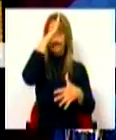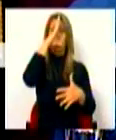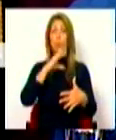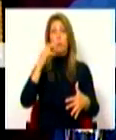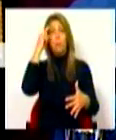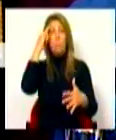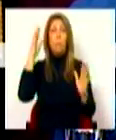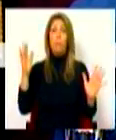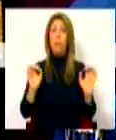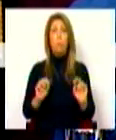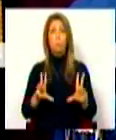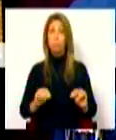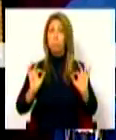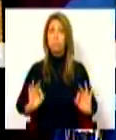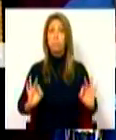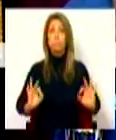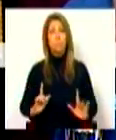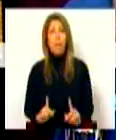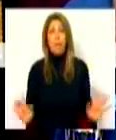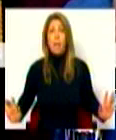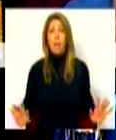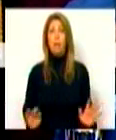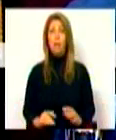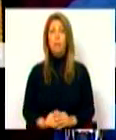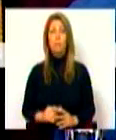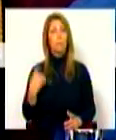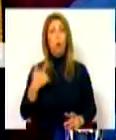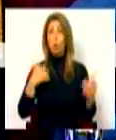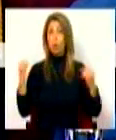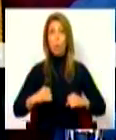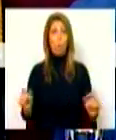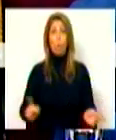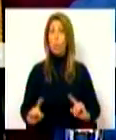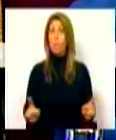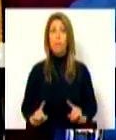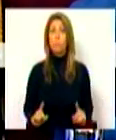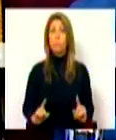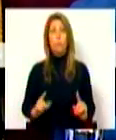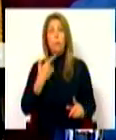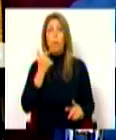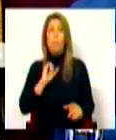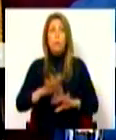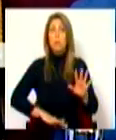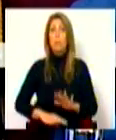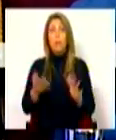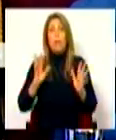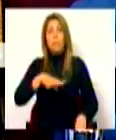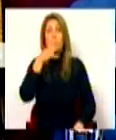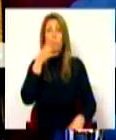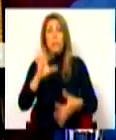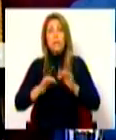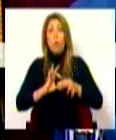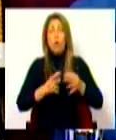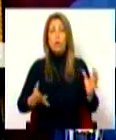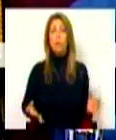Madeira pura e dura. E isso é algo que nós não concordamos, é algo que não pode ser feito e é algo que não tem uma justificação racional. E, portanto, o